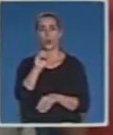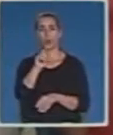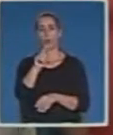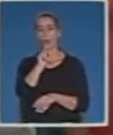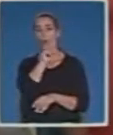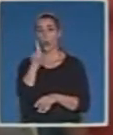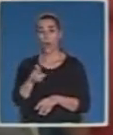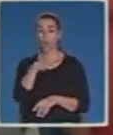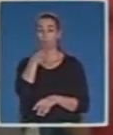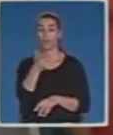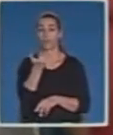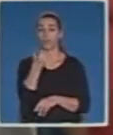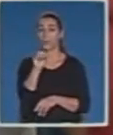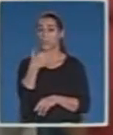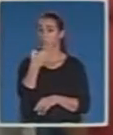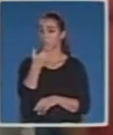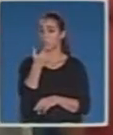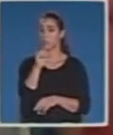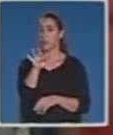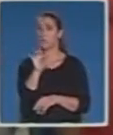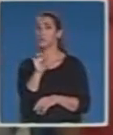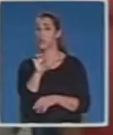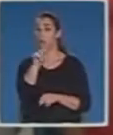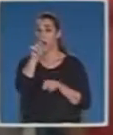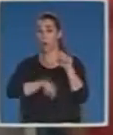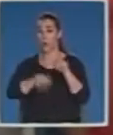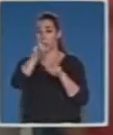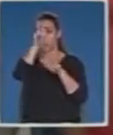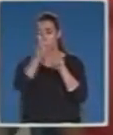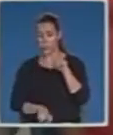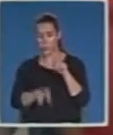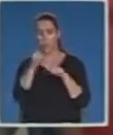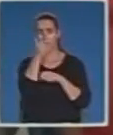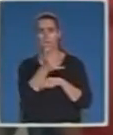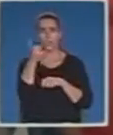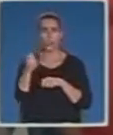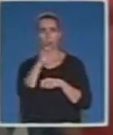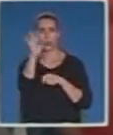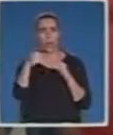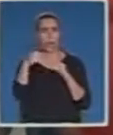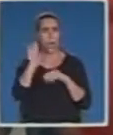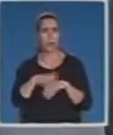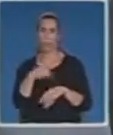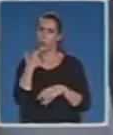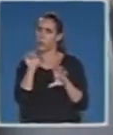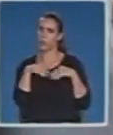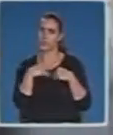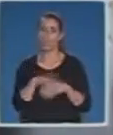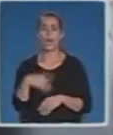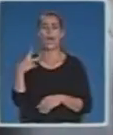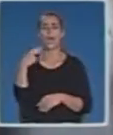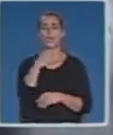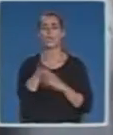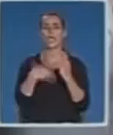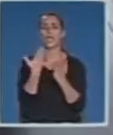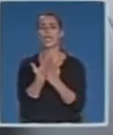que em 2017 e 2018 a cota baixe mais de 22%. Não é aceitável. As críticas dos